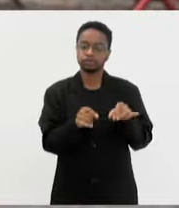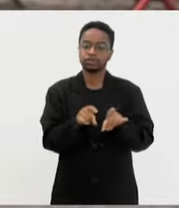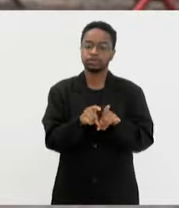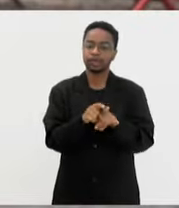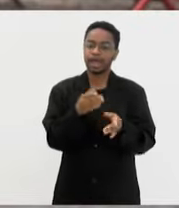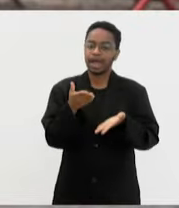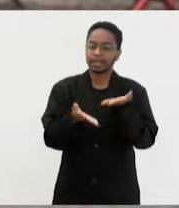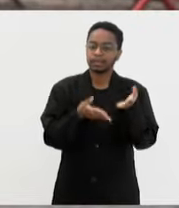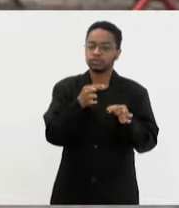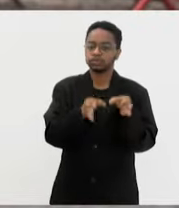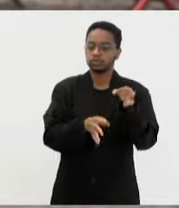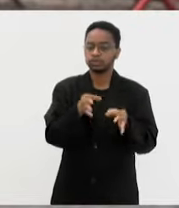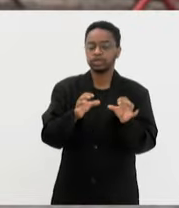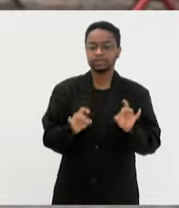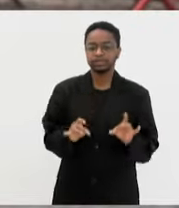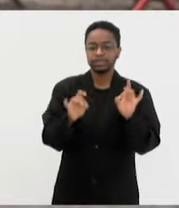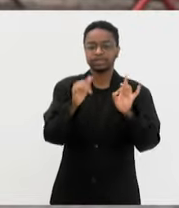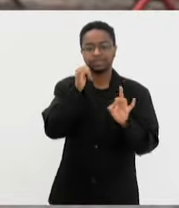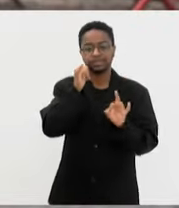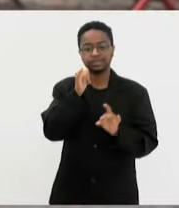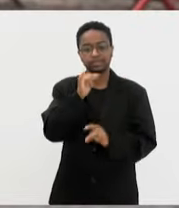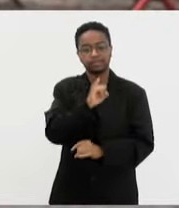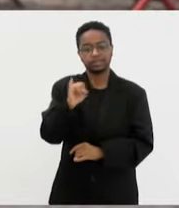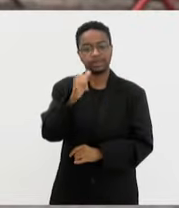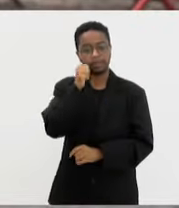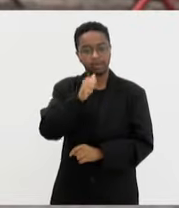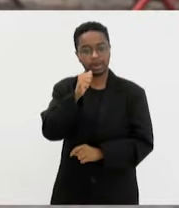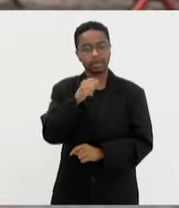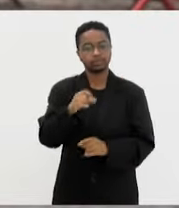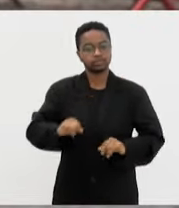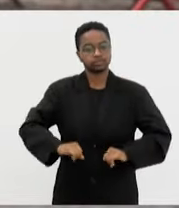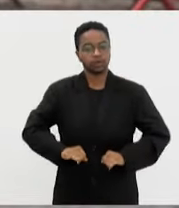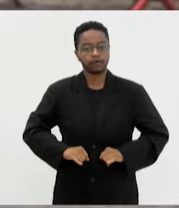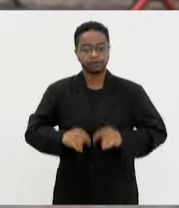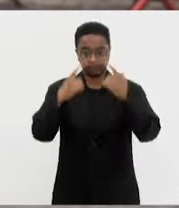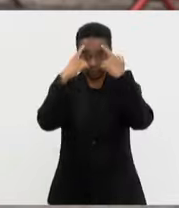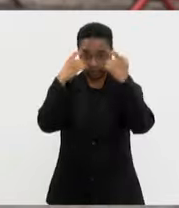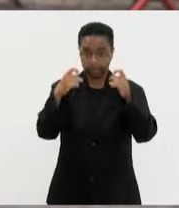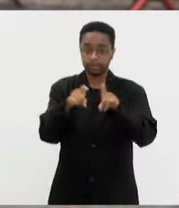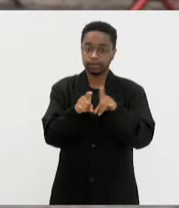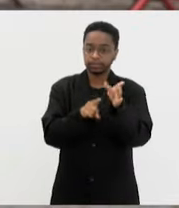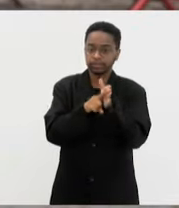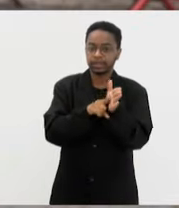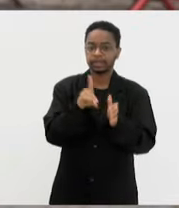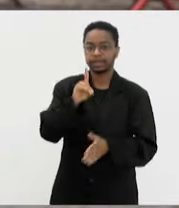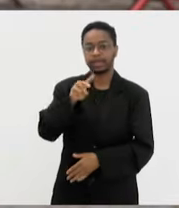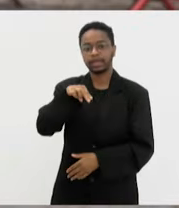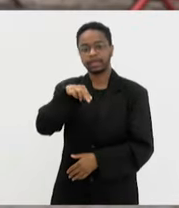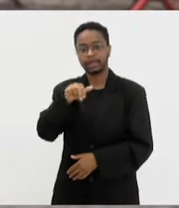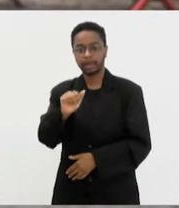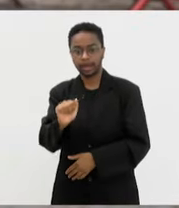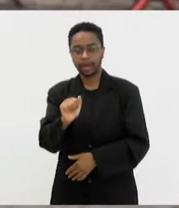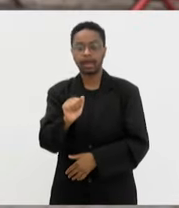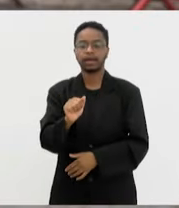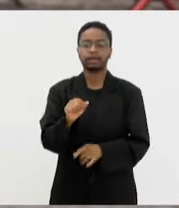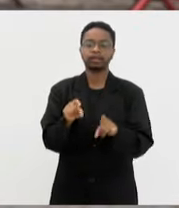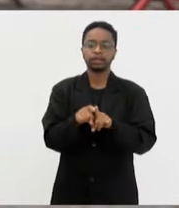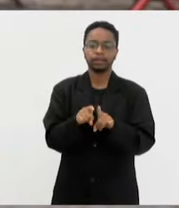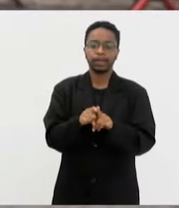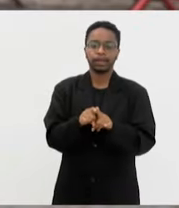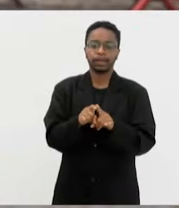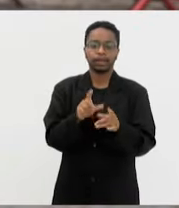atendimento jurídico especializado a mulheres em situação de violência, exames de DNA, reconhecimento de paternidade,